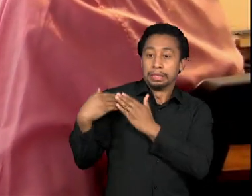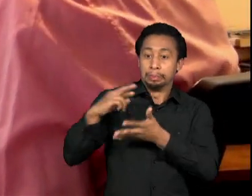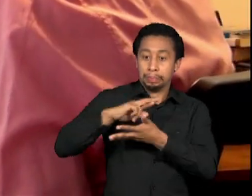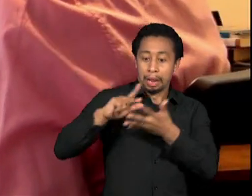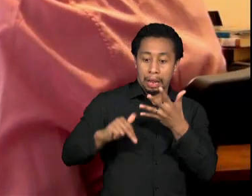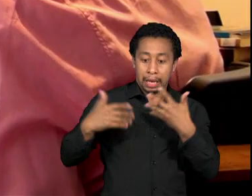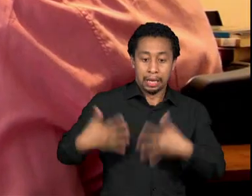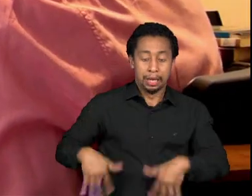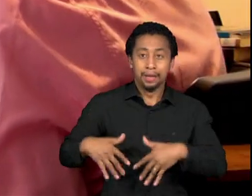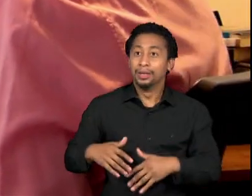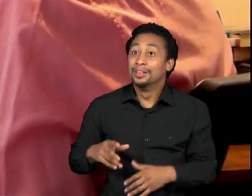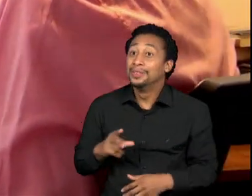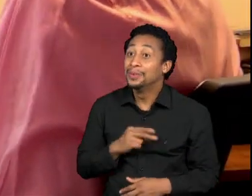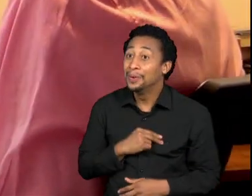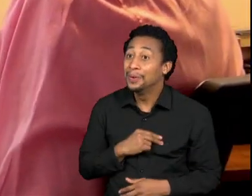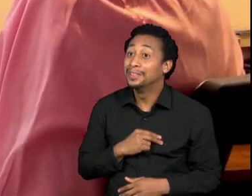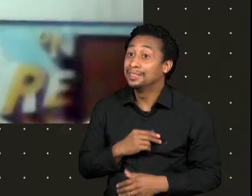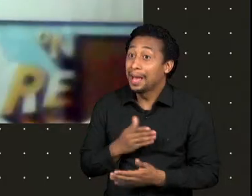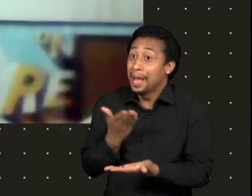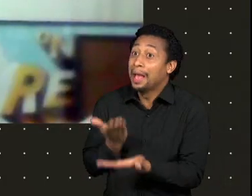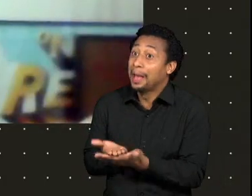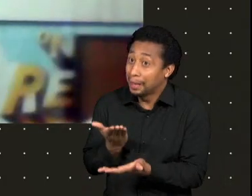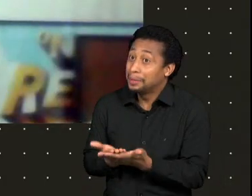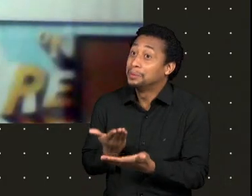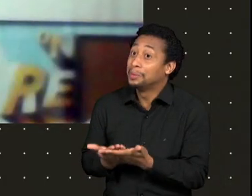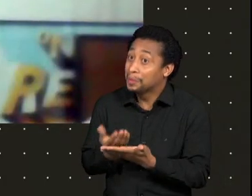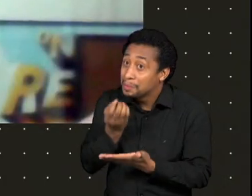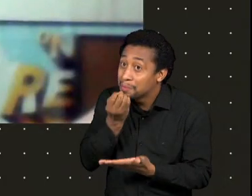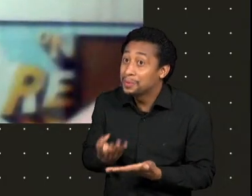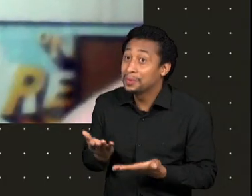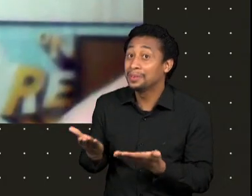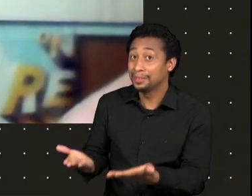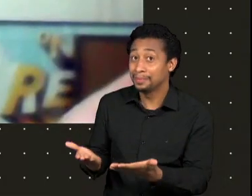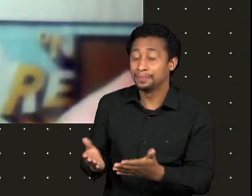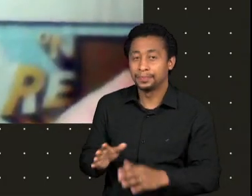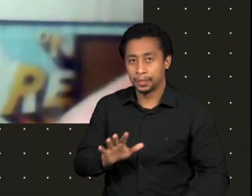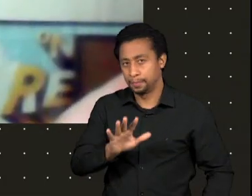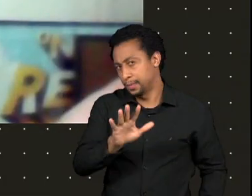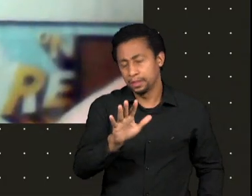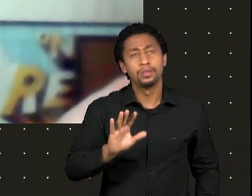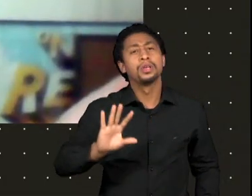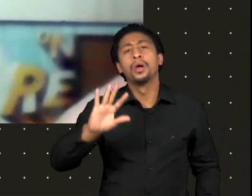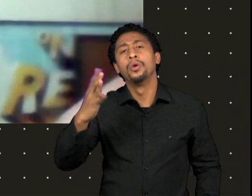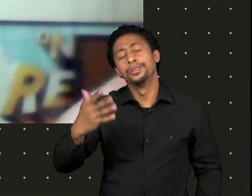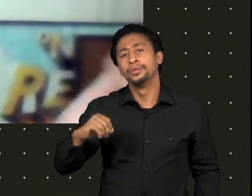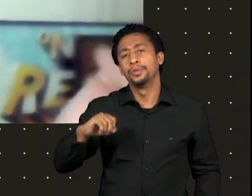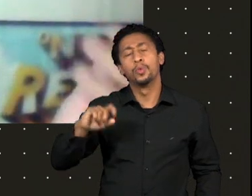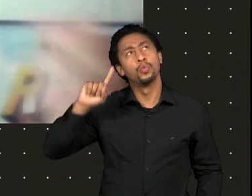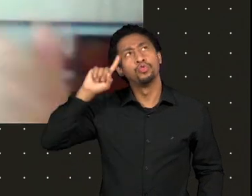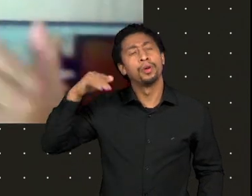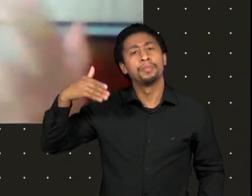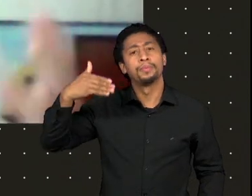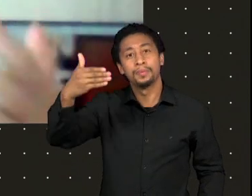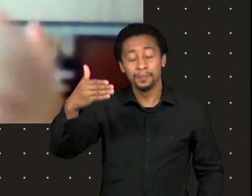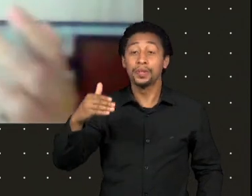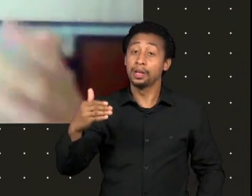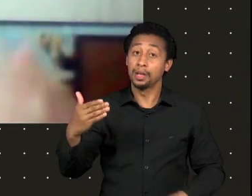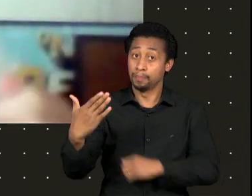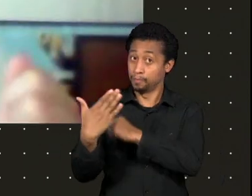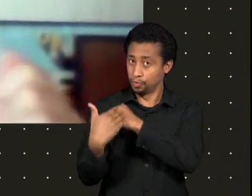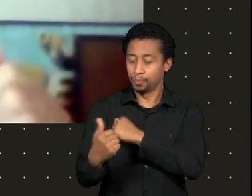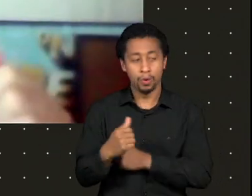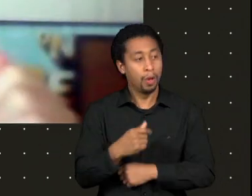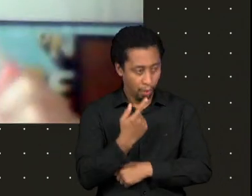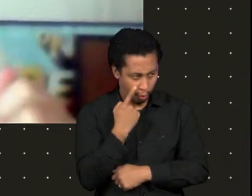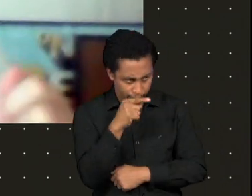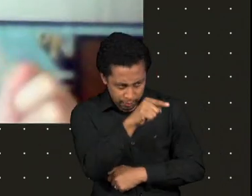Bom, foi uma grande escola, né? Não, eu só aprendi. Aí um dia o Nelson vira e falou assim, olha, eu tenho que ir a Brasília, porque vai ter uma reunião, não sei o que, não